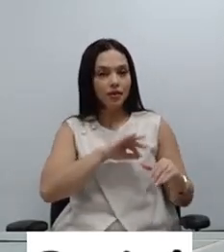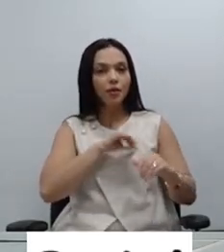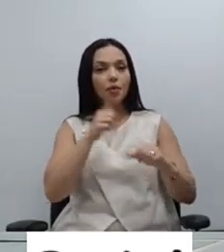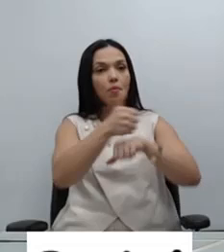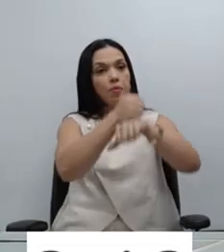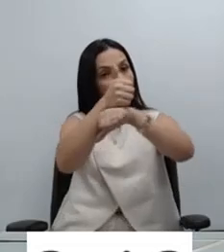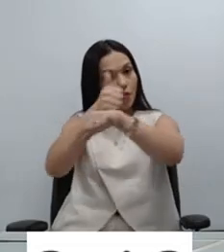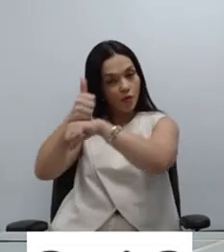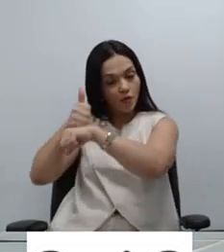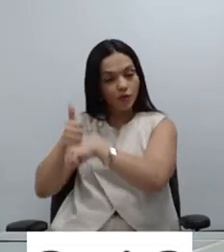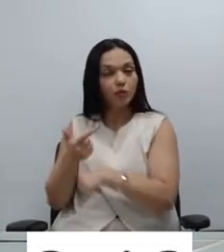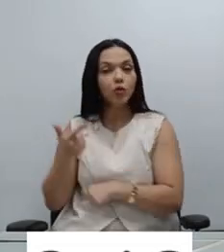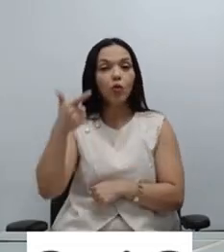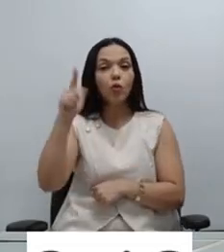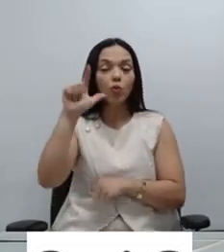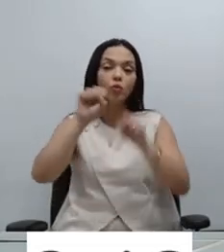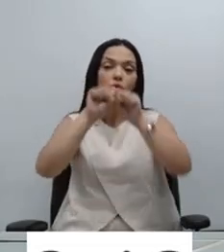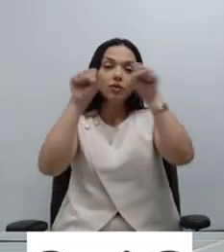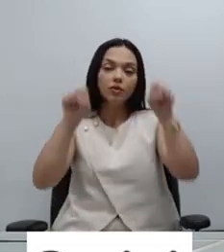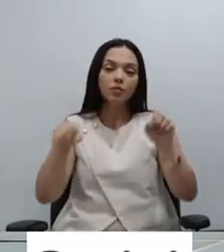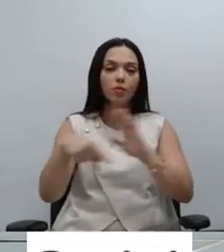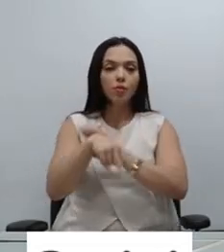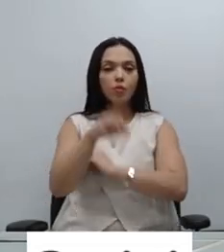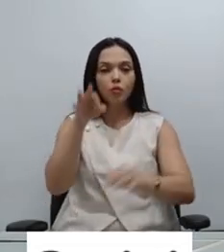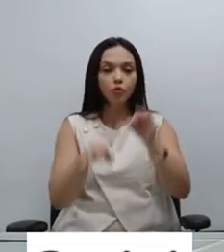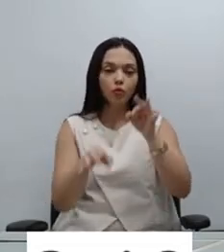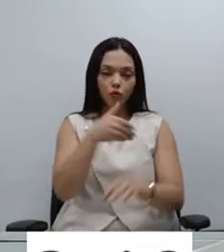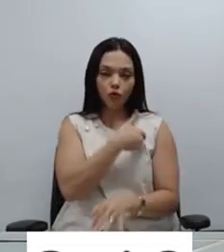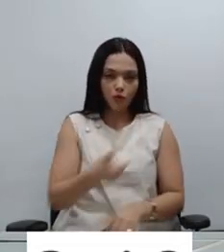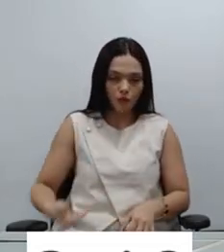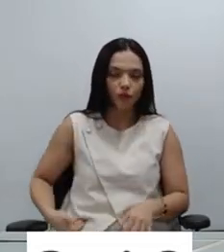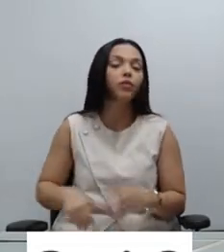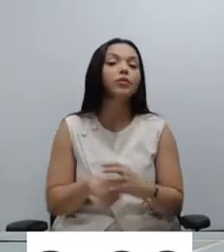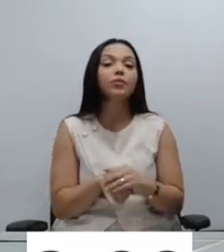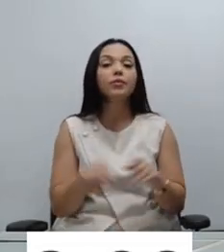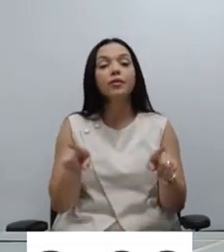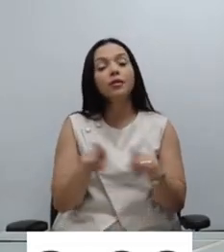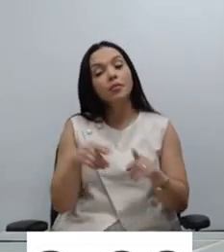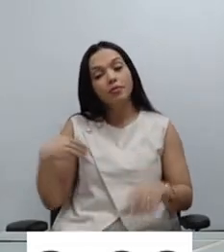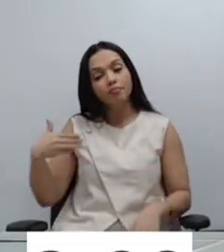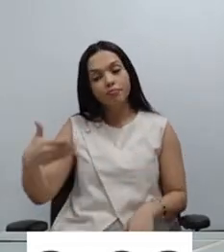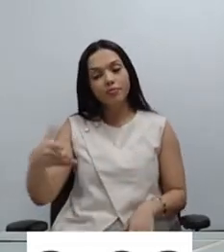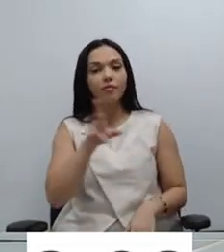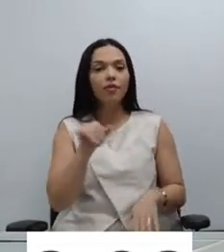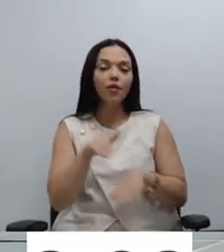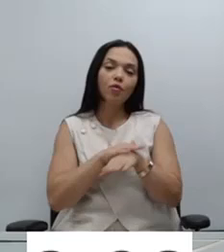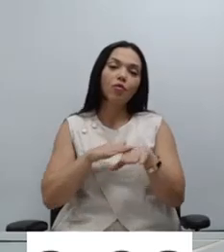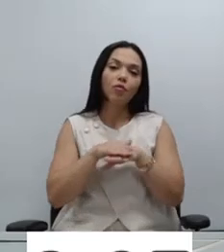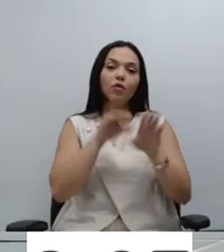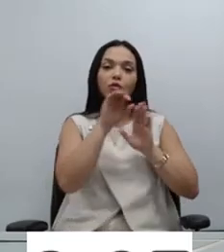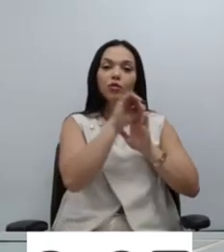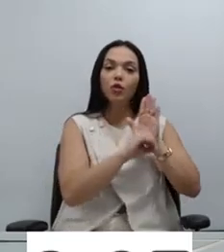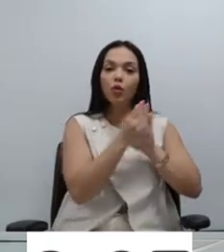similares dos demais órgãos do sistema de justiça. Em breve, iniciaremos as tratativas do orçamento e da campanha salarial de